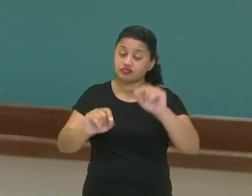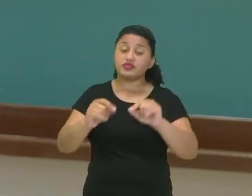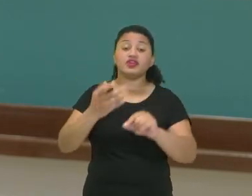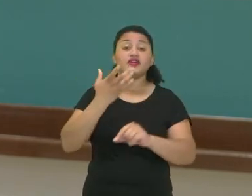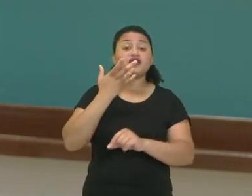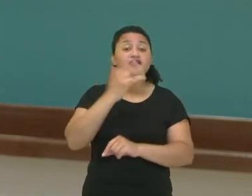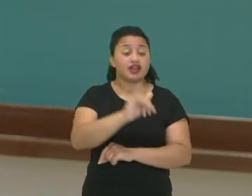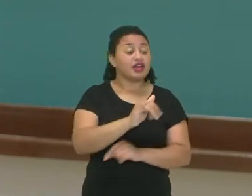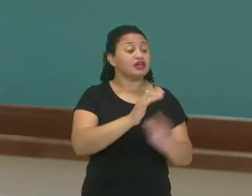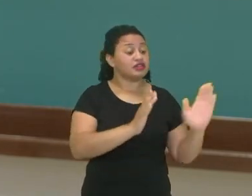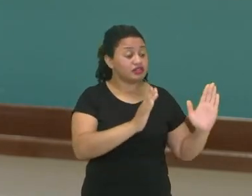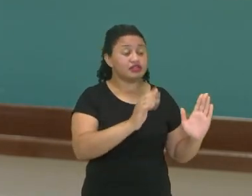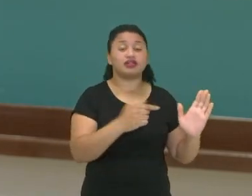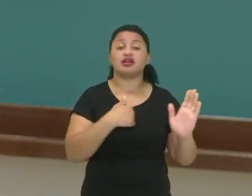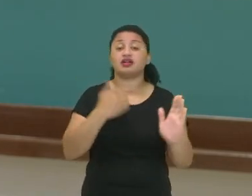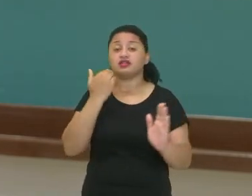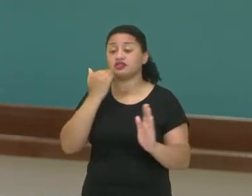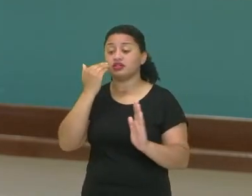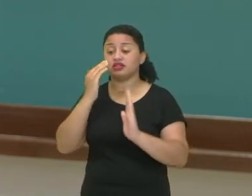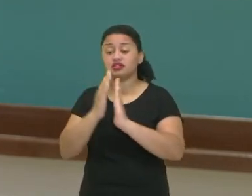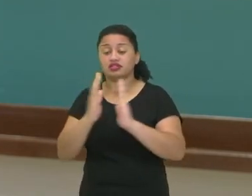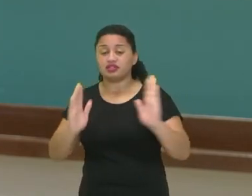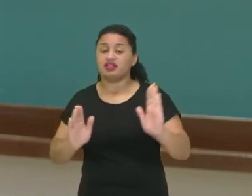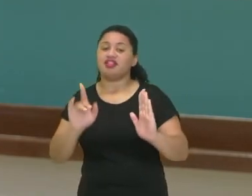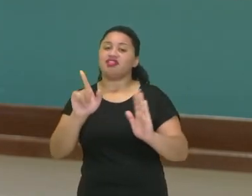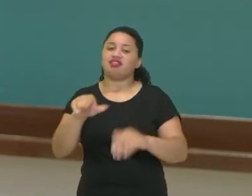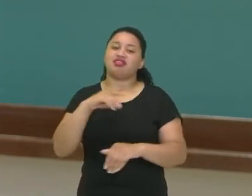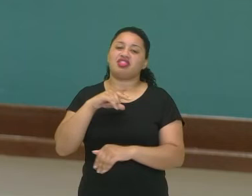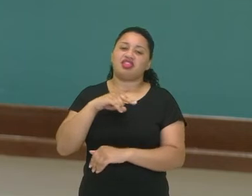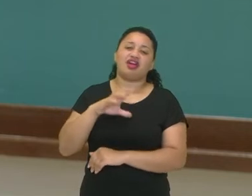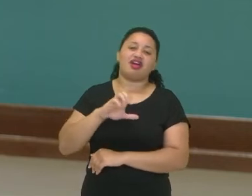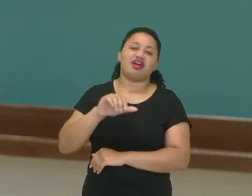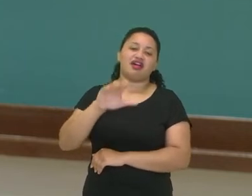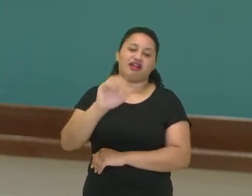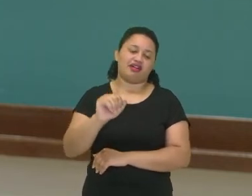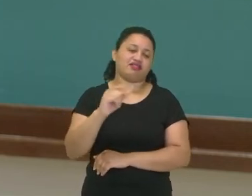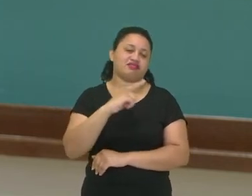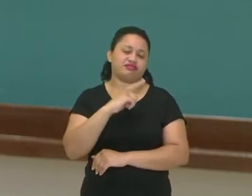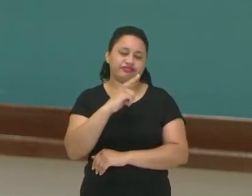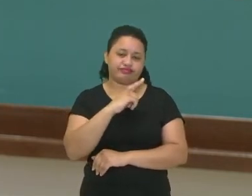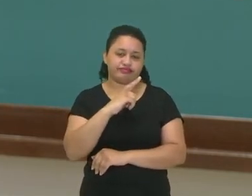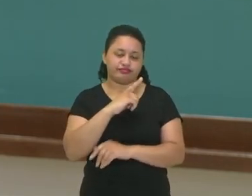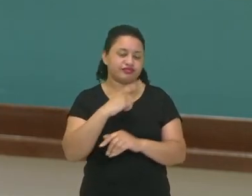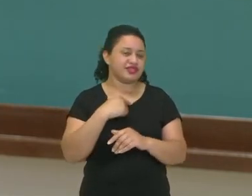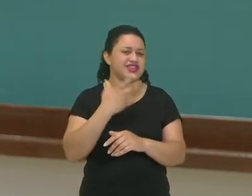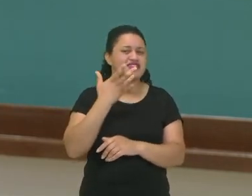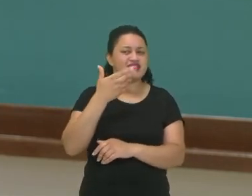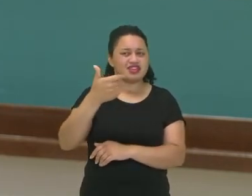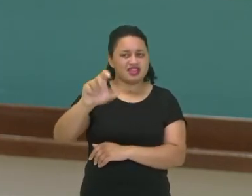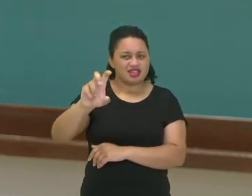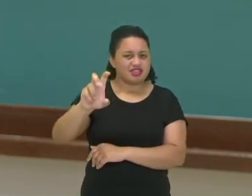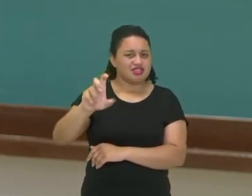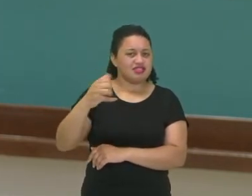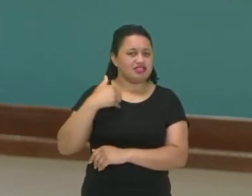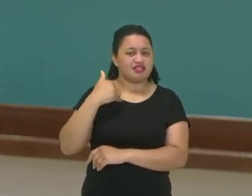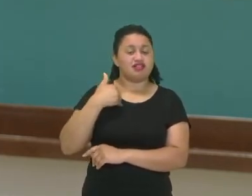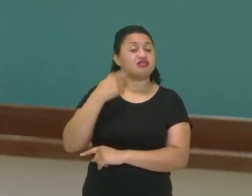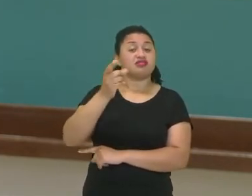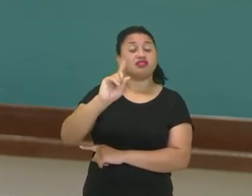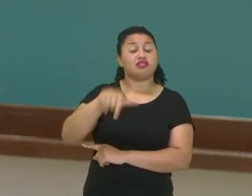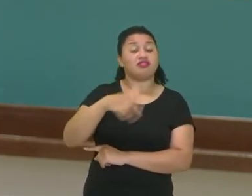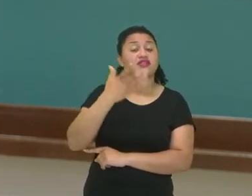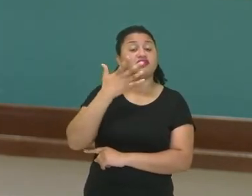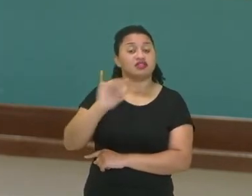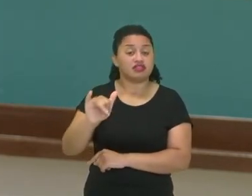criança e o que é adolescente, que está lá no Estatuto da Criança e Adolescente. 15 anos não é mais criança. Vocês vão ver também daqui a